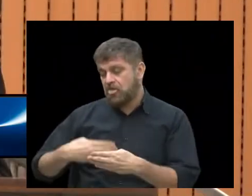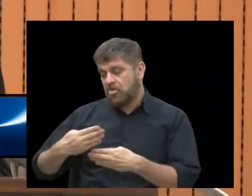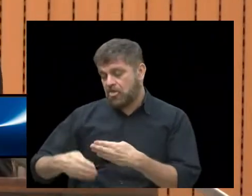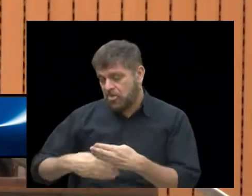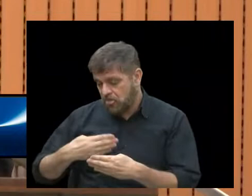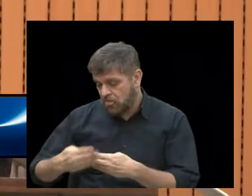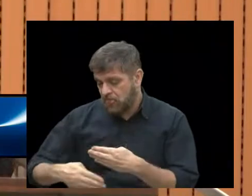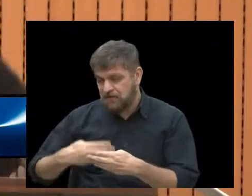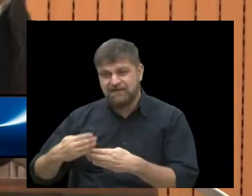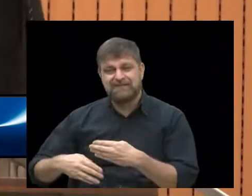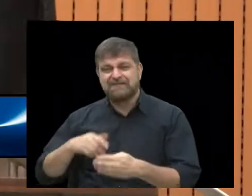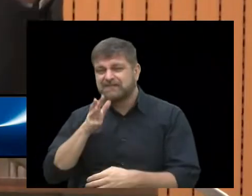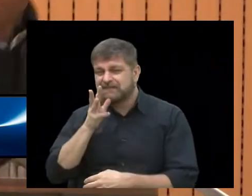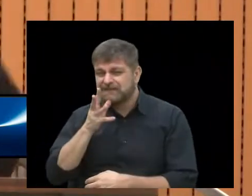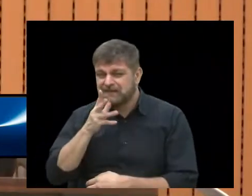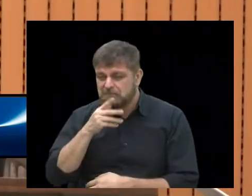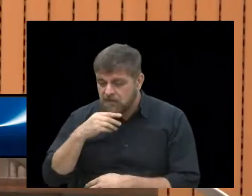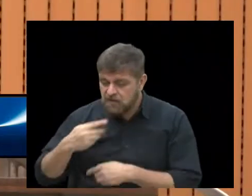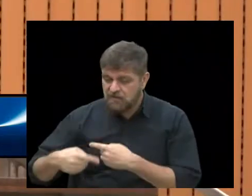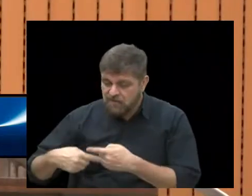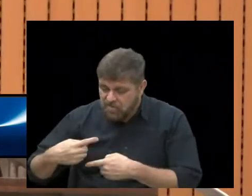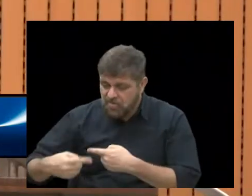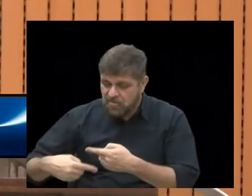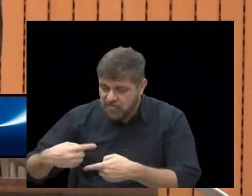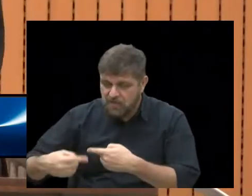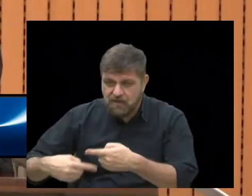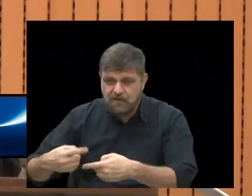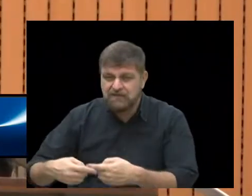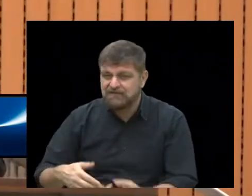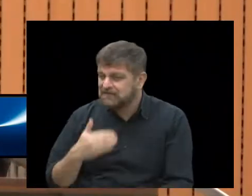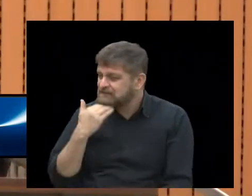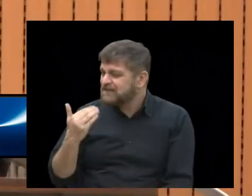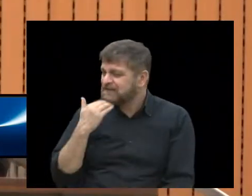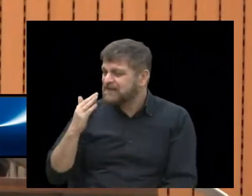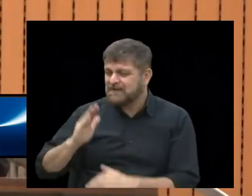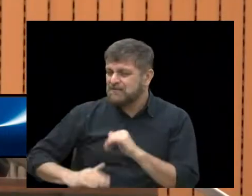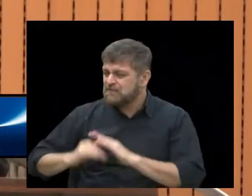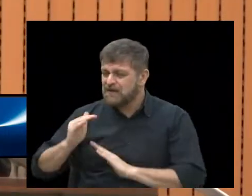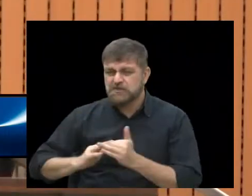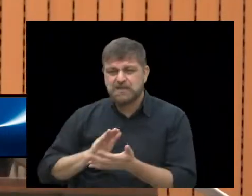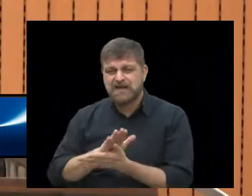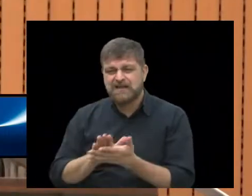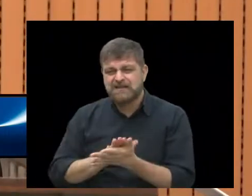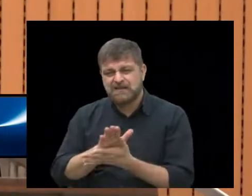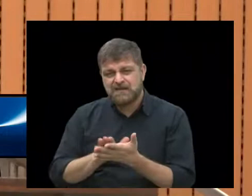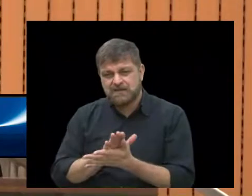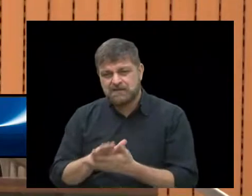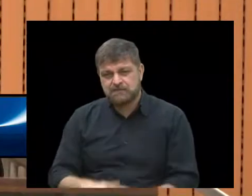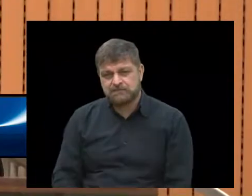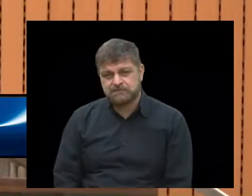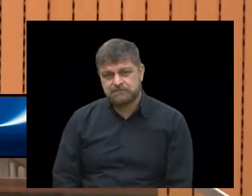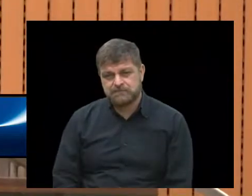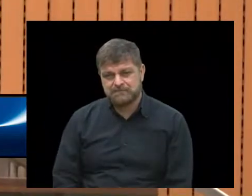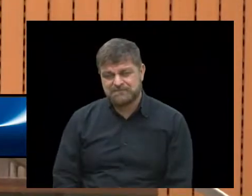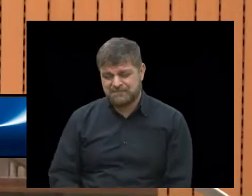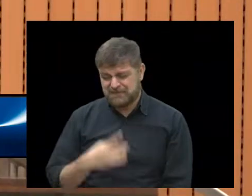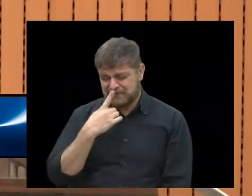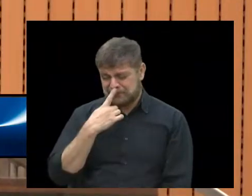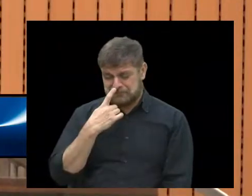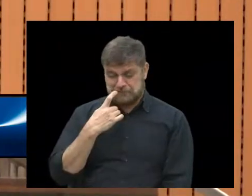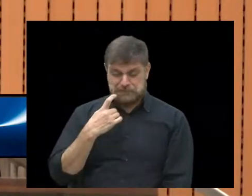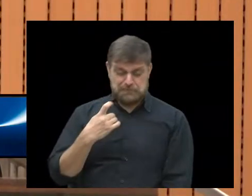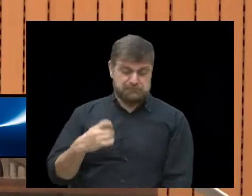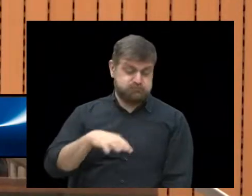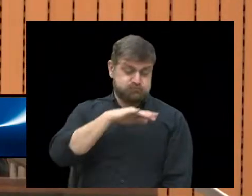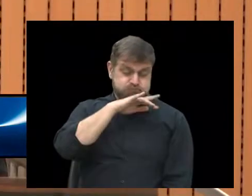faz, daqui 6 meses nós faz, daqui 10 meses nós faz, e não acaba fazendo. Então, veja bem, é um odor muito